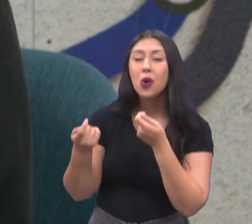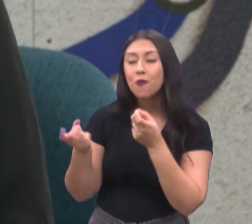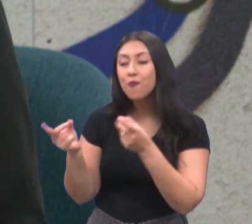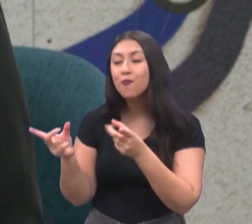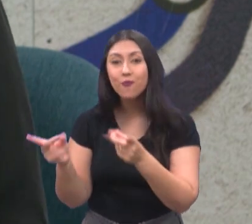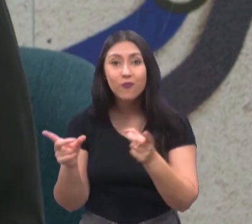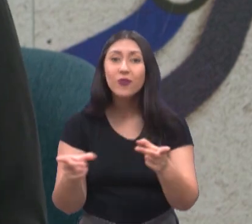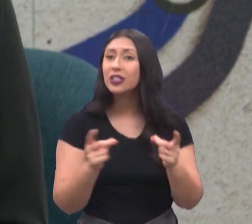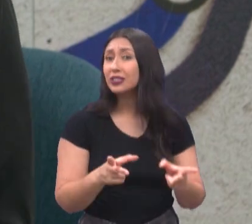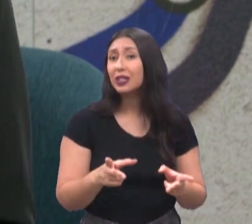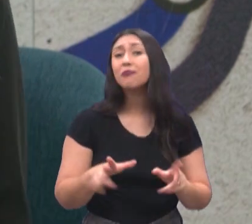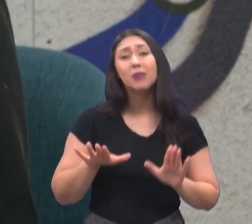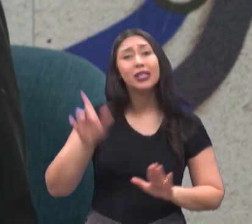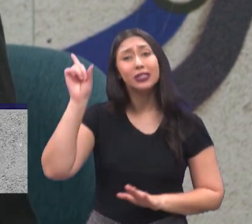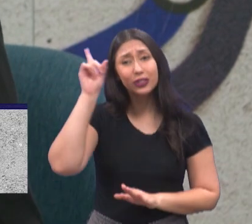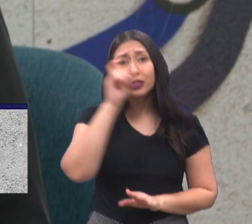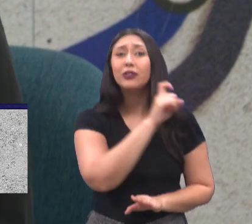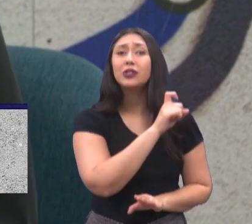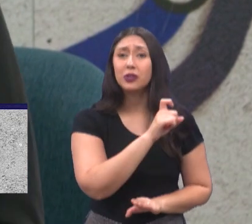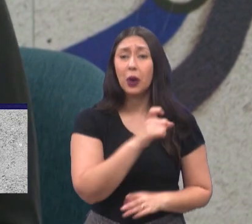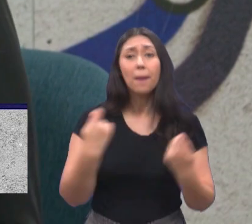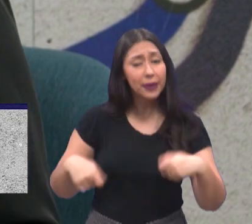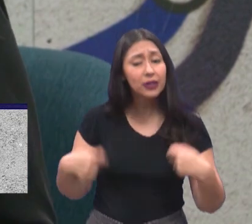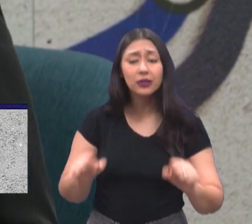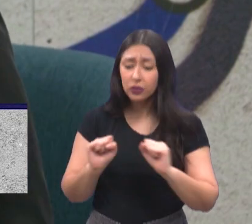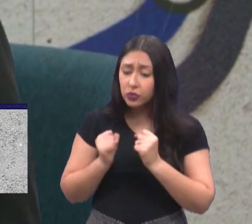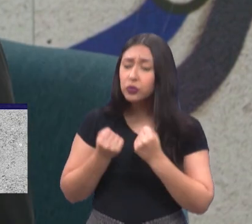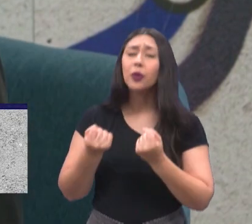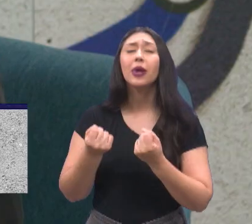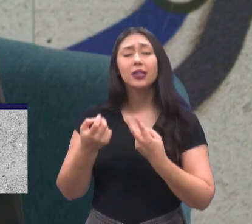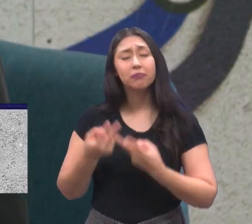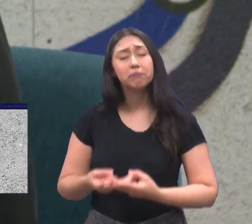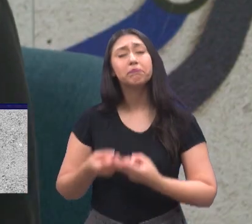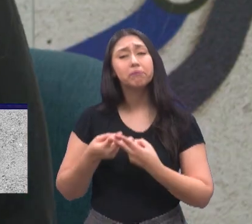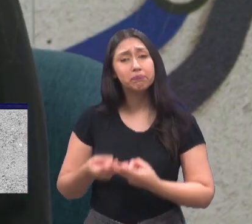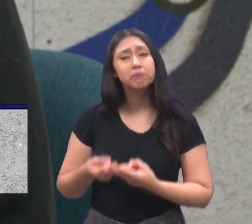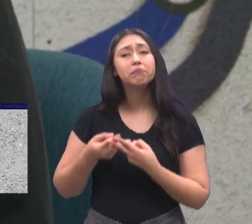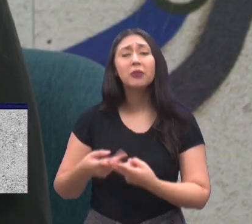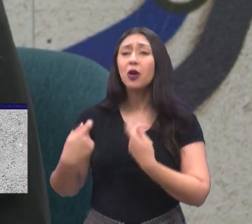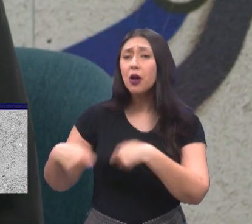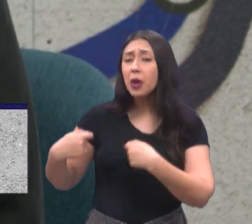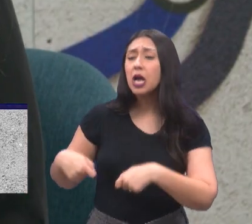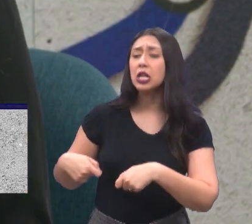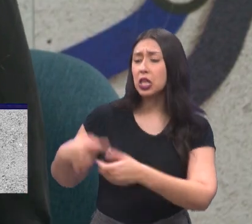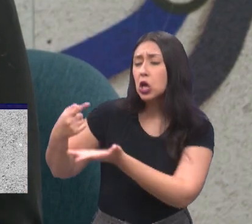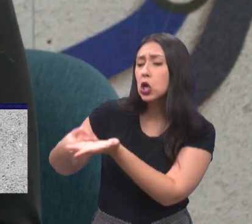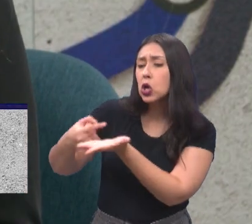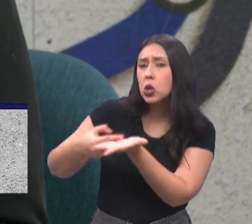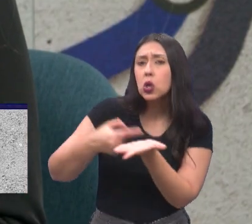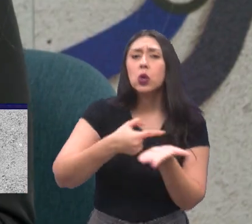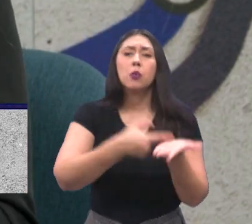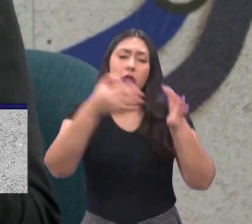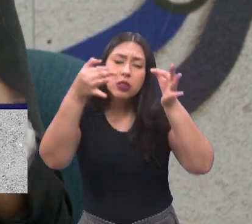Não é fácil. Você precisa da dedicação, você precisa da paciência, você precisa ter um cronograma, você precisa